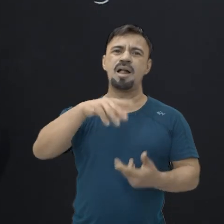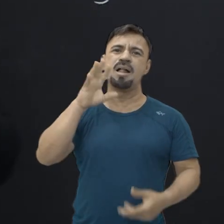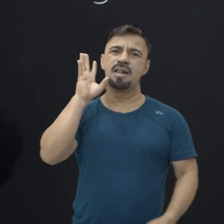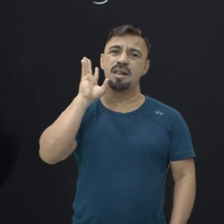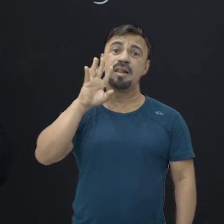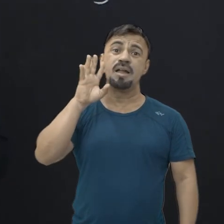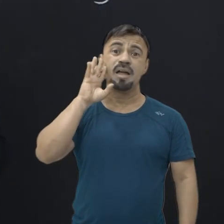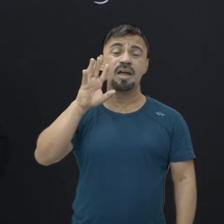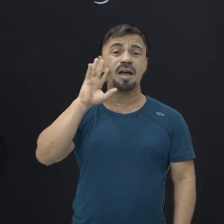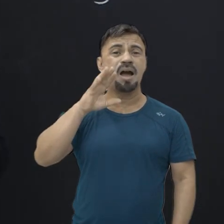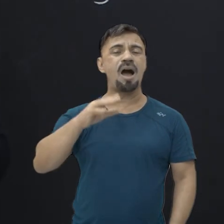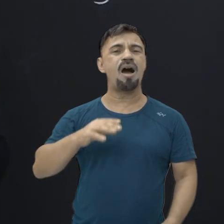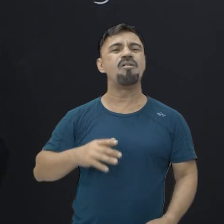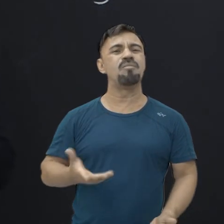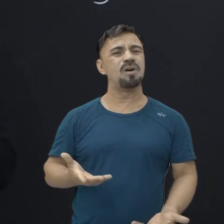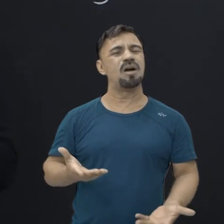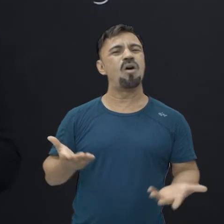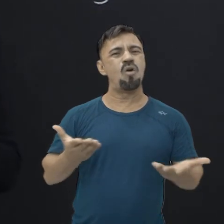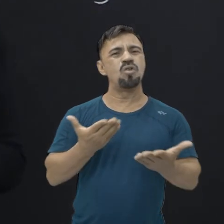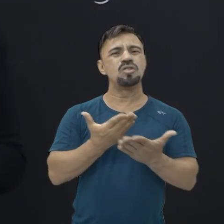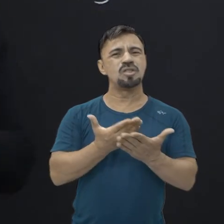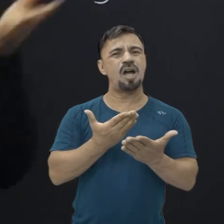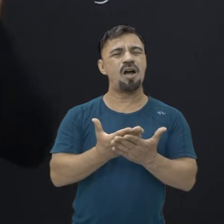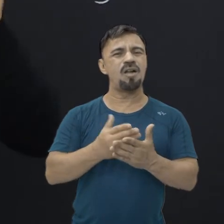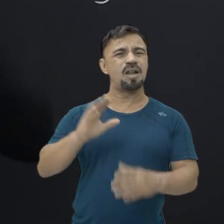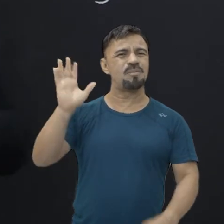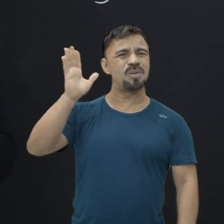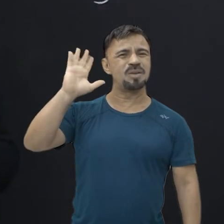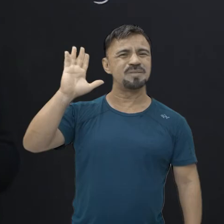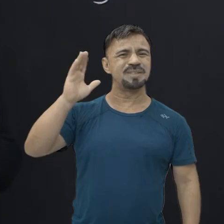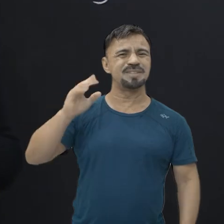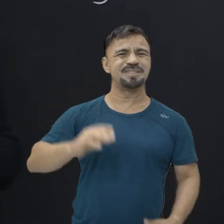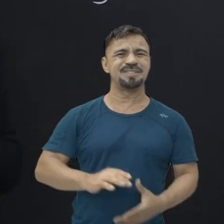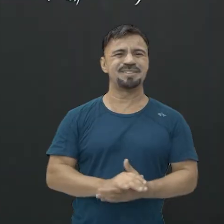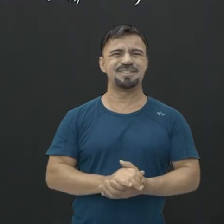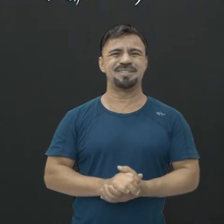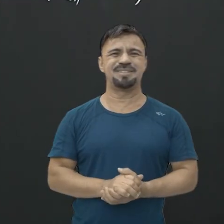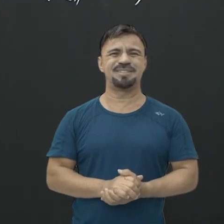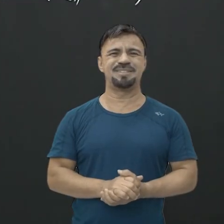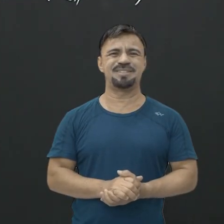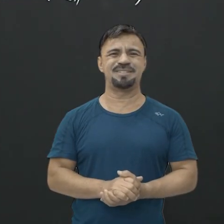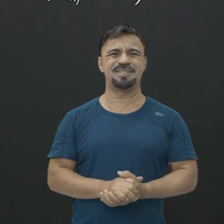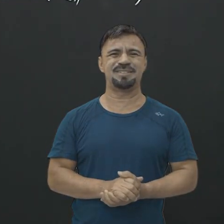Então, ficamos aqui na nossa aula de hoje e até a próxima. Tchauzinho!